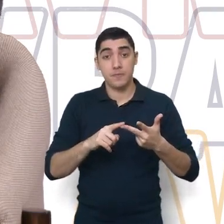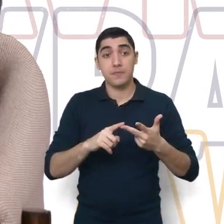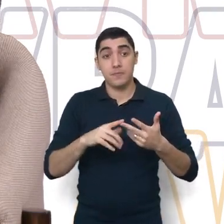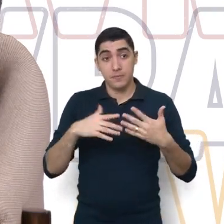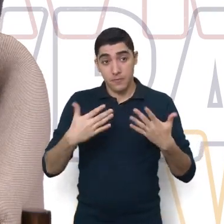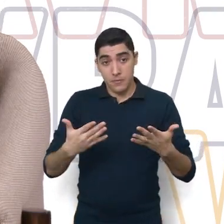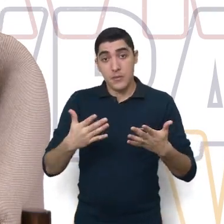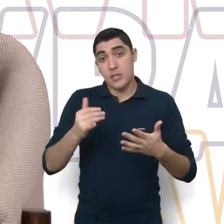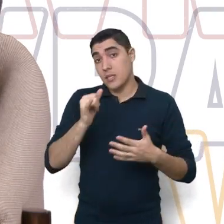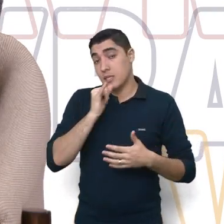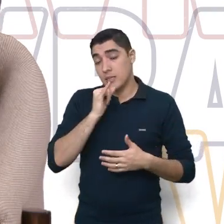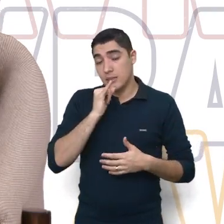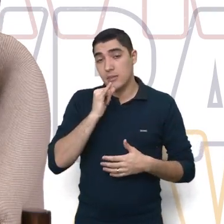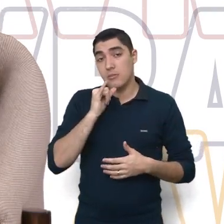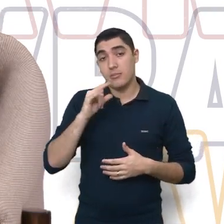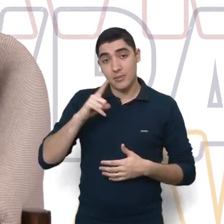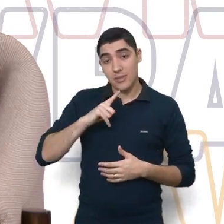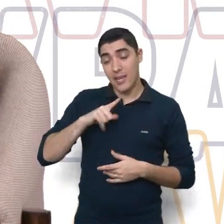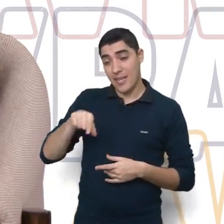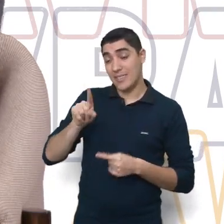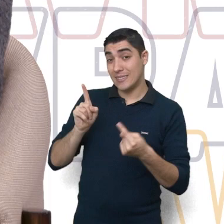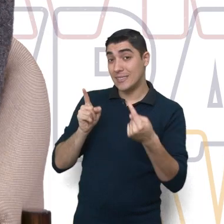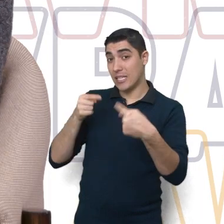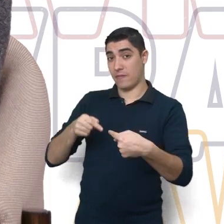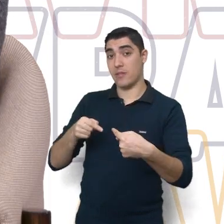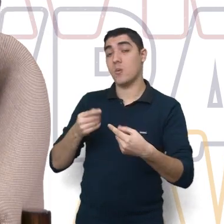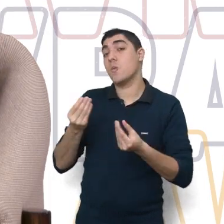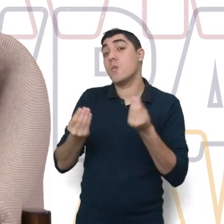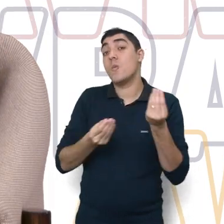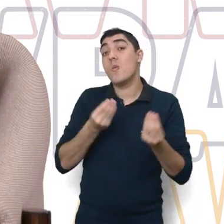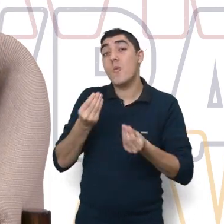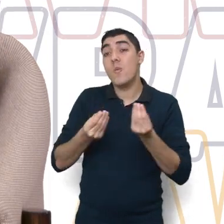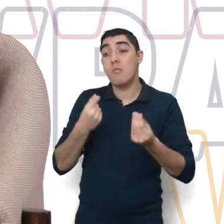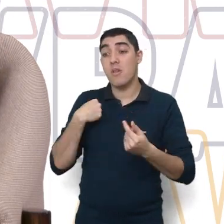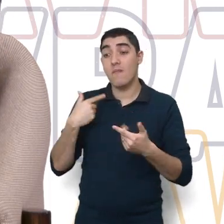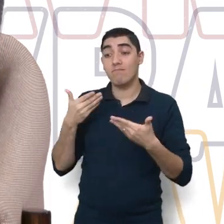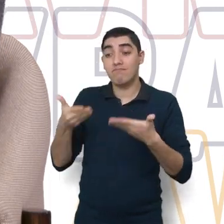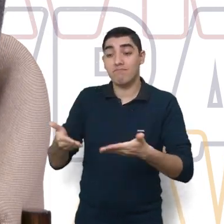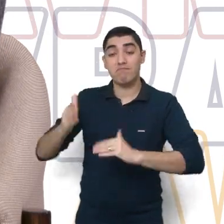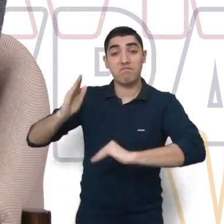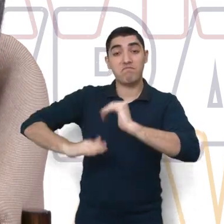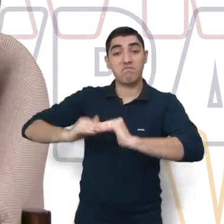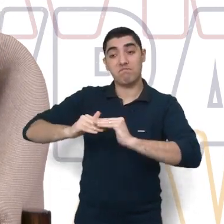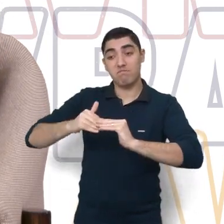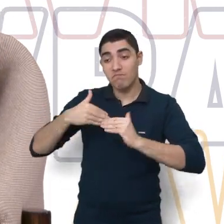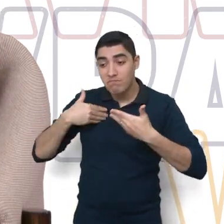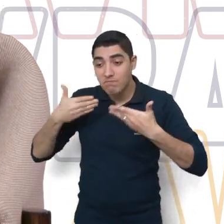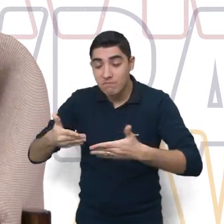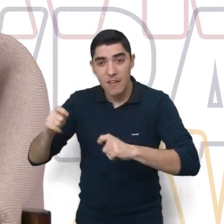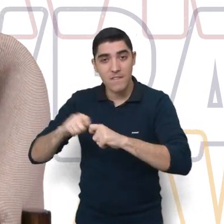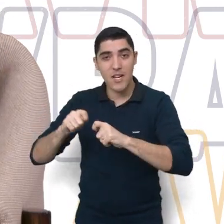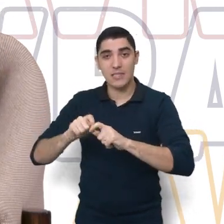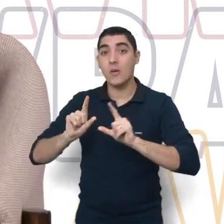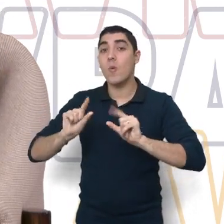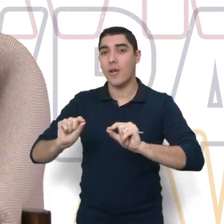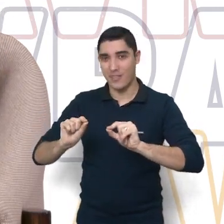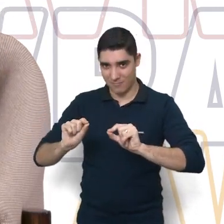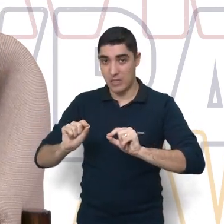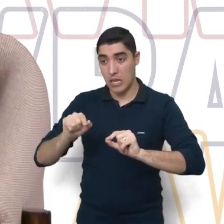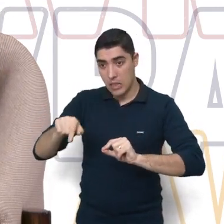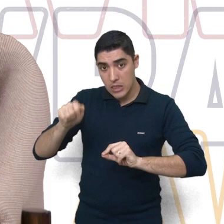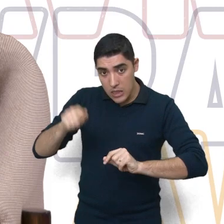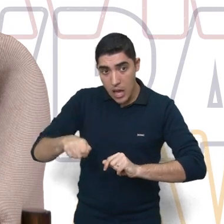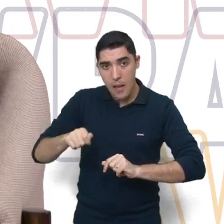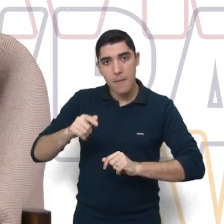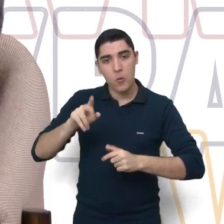Precisa Então os desafios é como eu faço esse dão como repensar suas ações em reduzir o